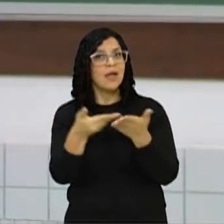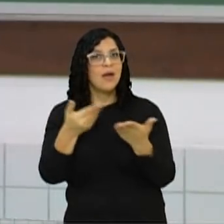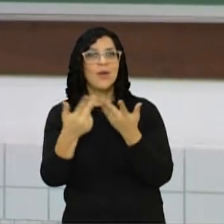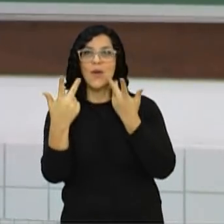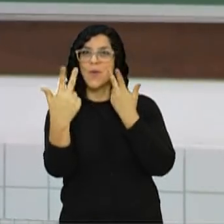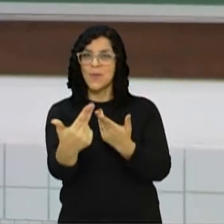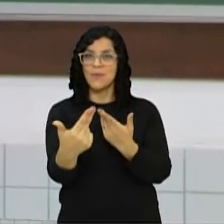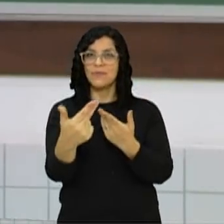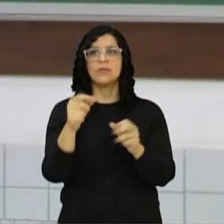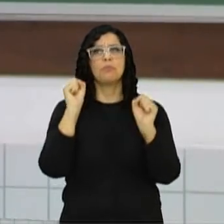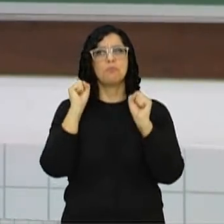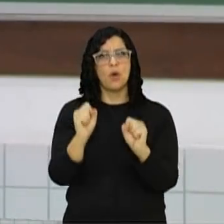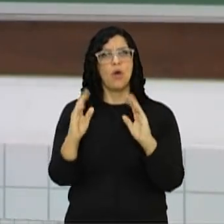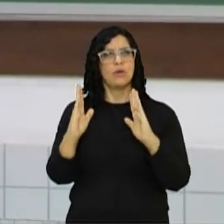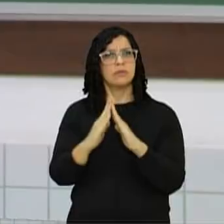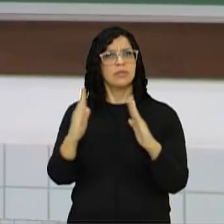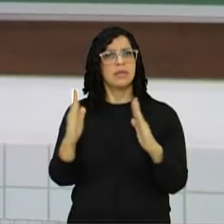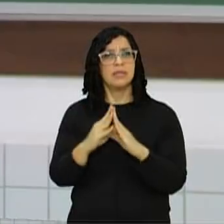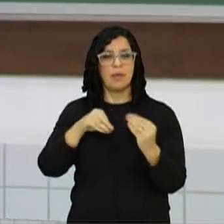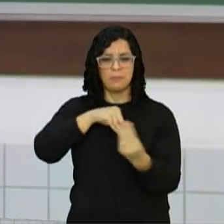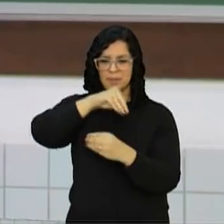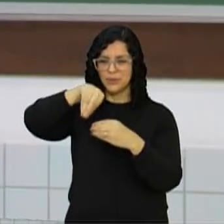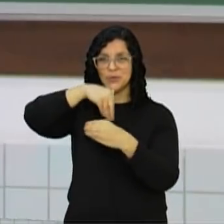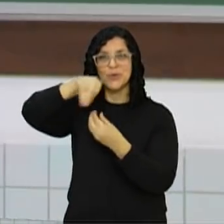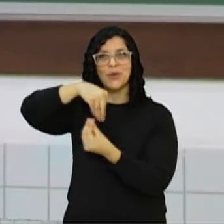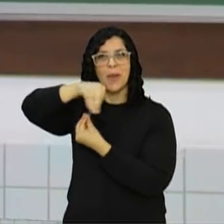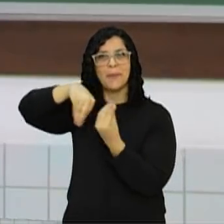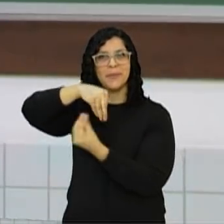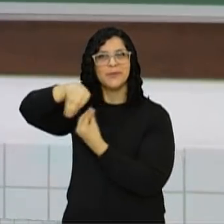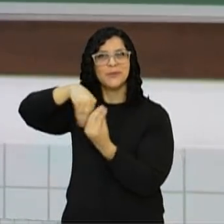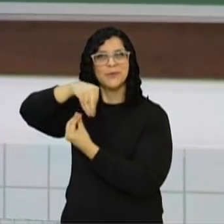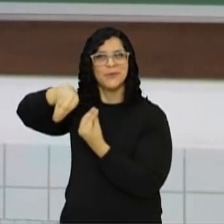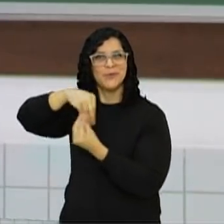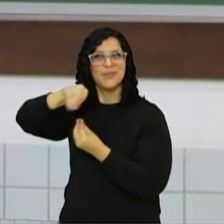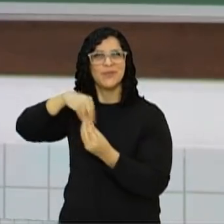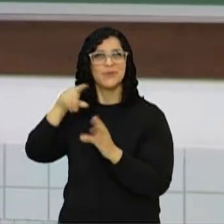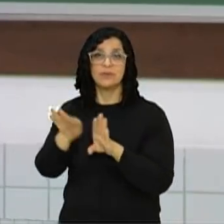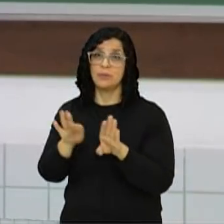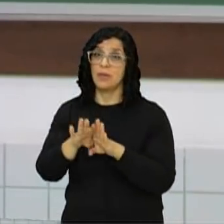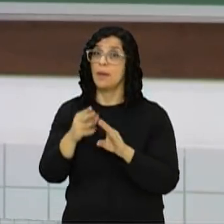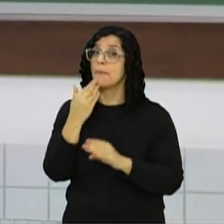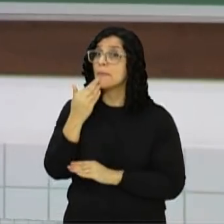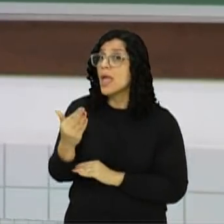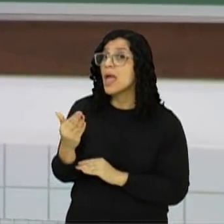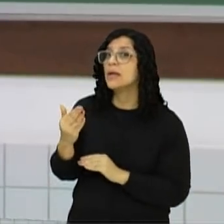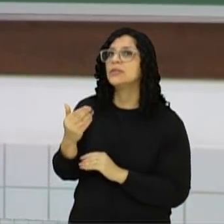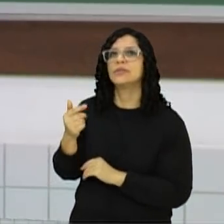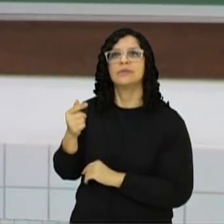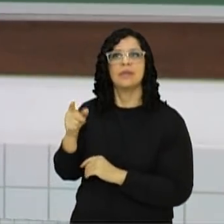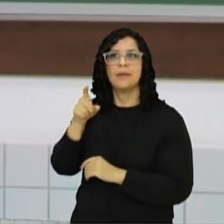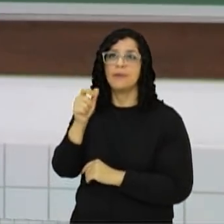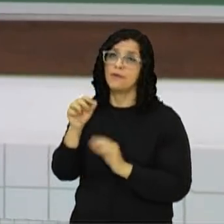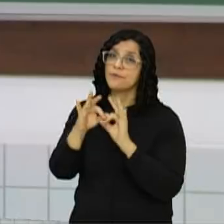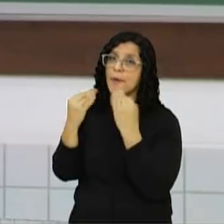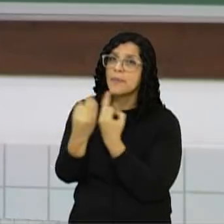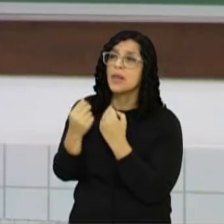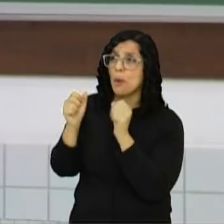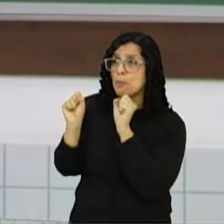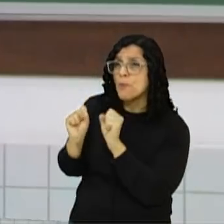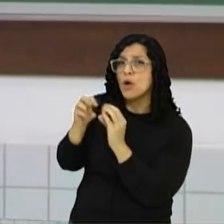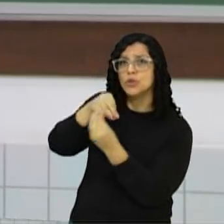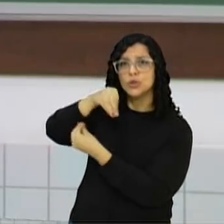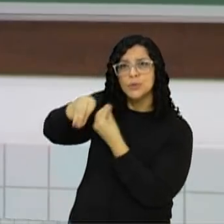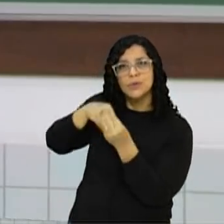Você pode, na sua casa, ficar misturando as substâncias. Claro, peça autorização para a sua família,